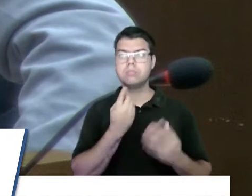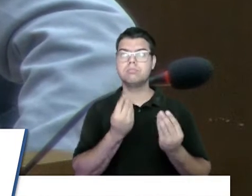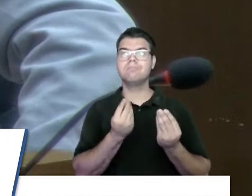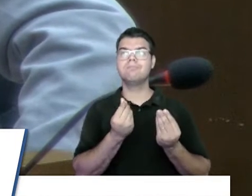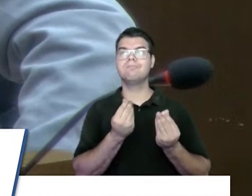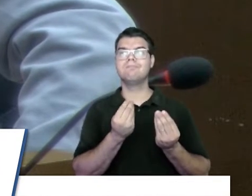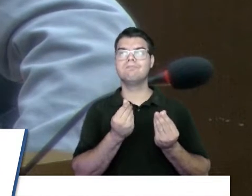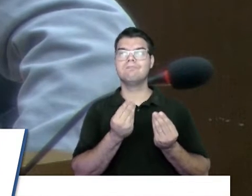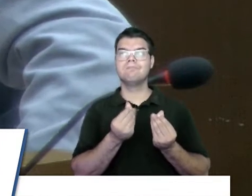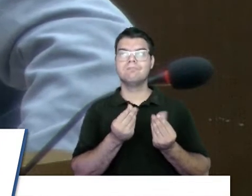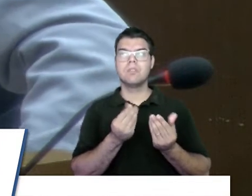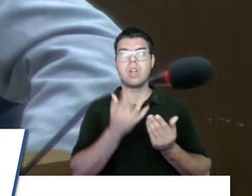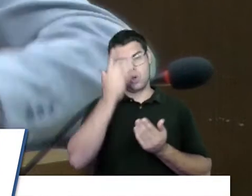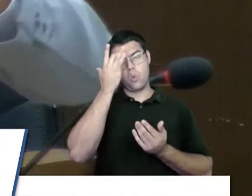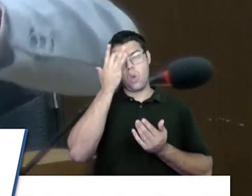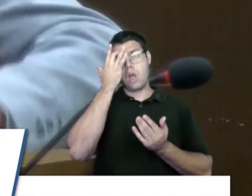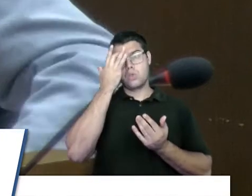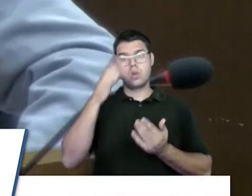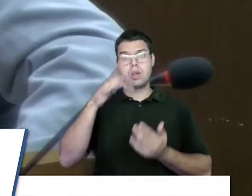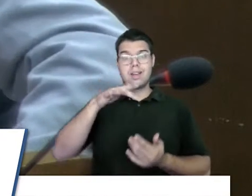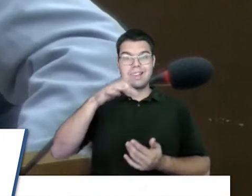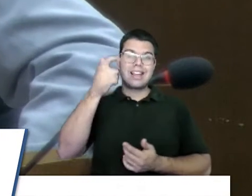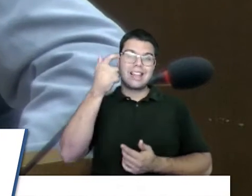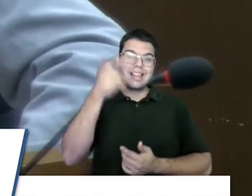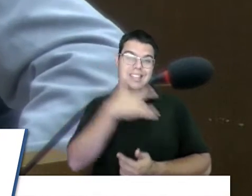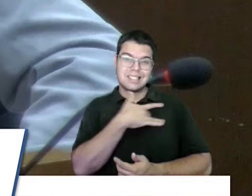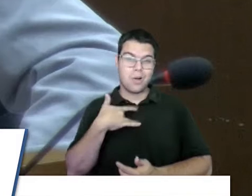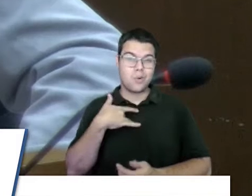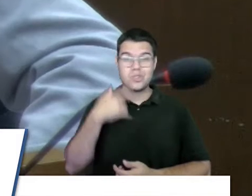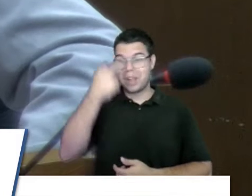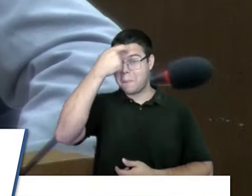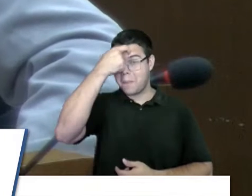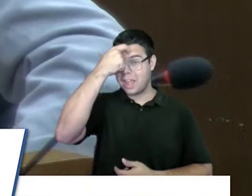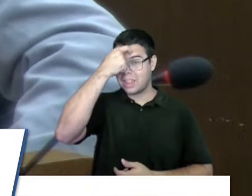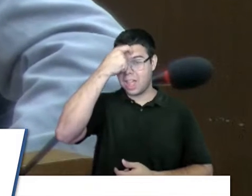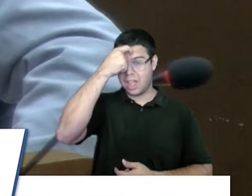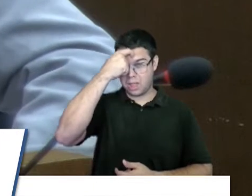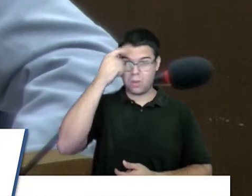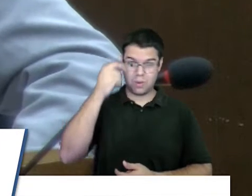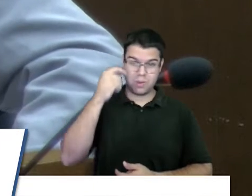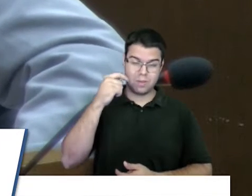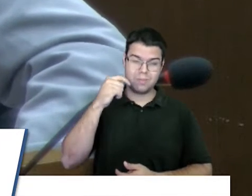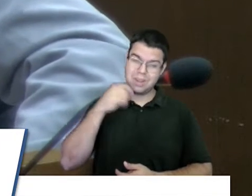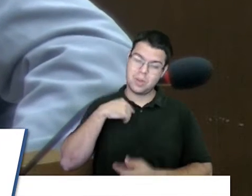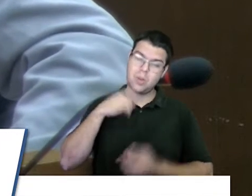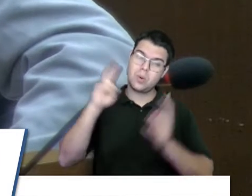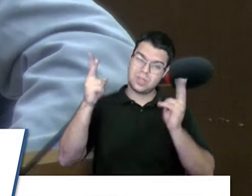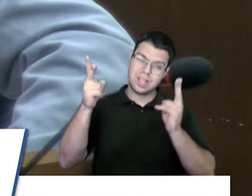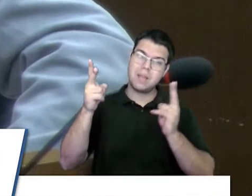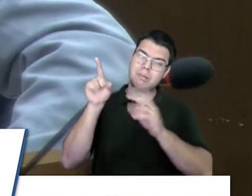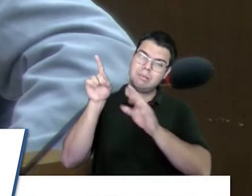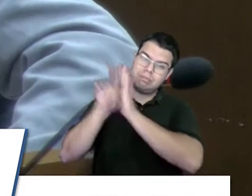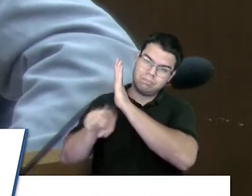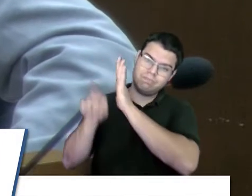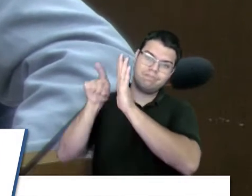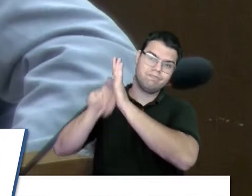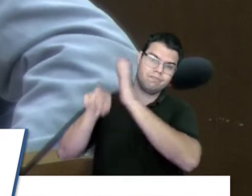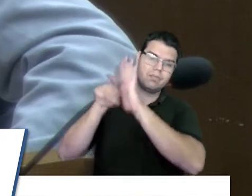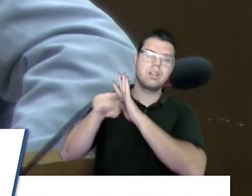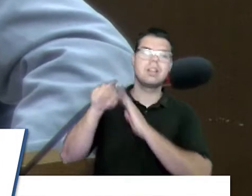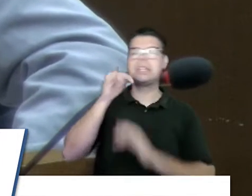acho que a saúde mental, eu até tenho alguns questionamentos para fazer para a instituição. Os CAPs, que